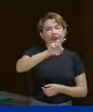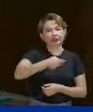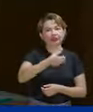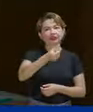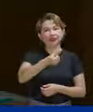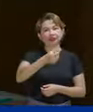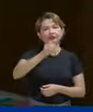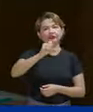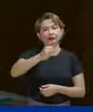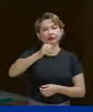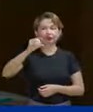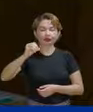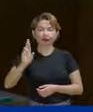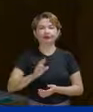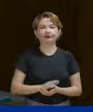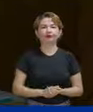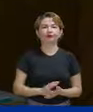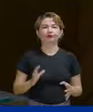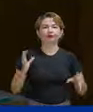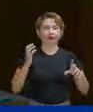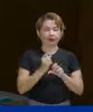15.680, totalizando a quantia de R$